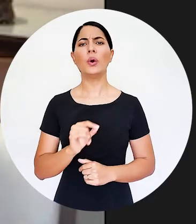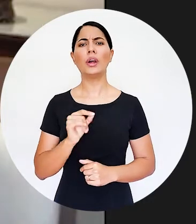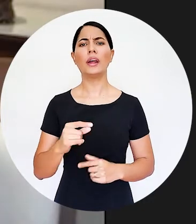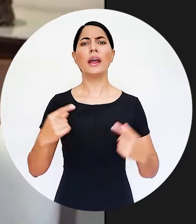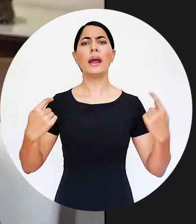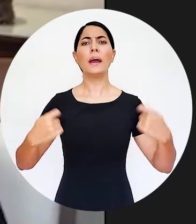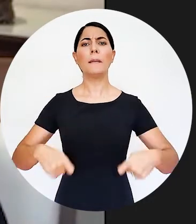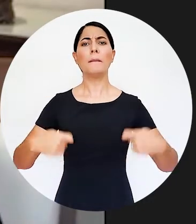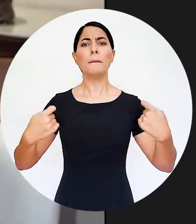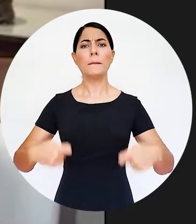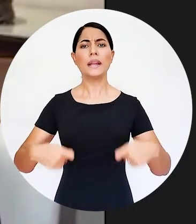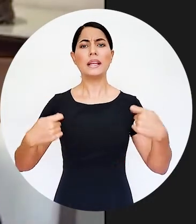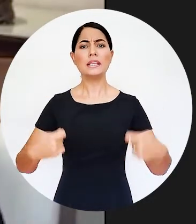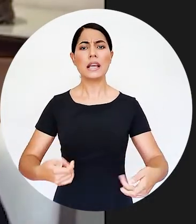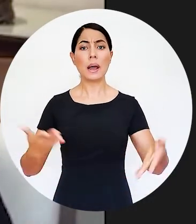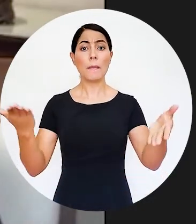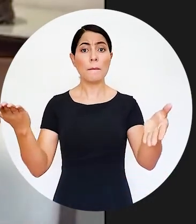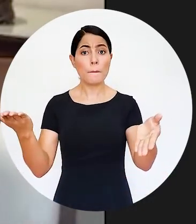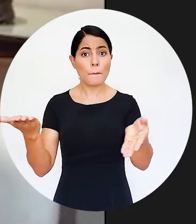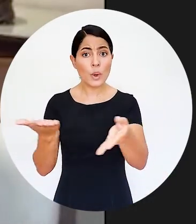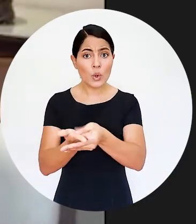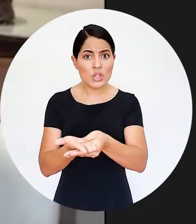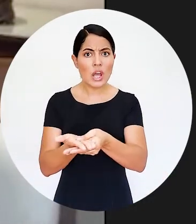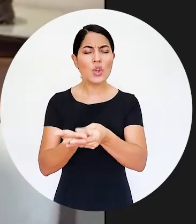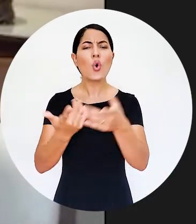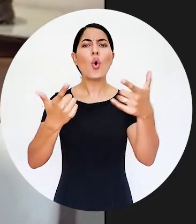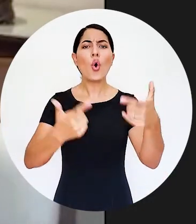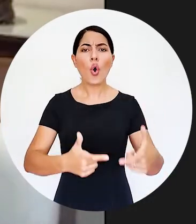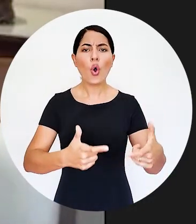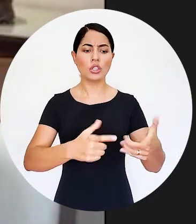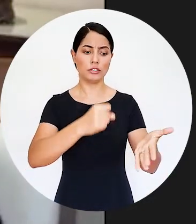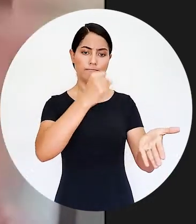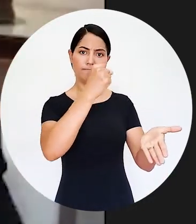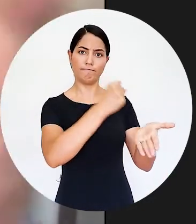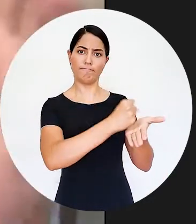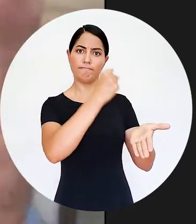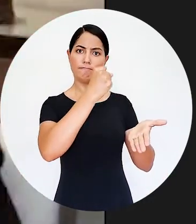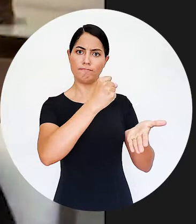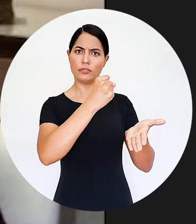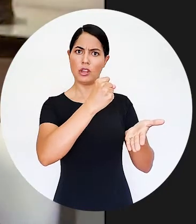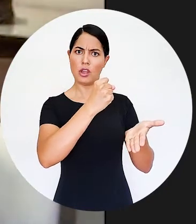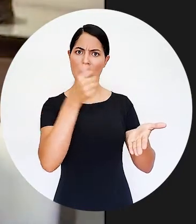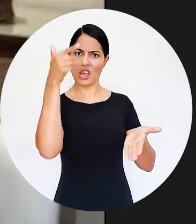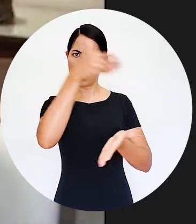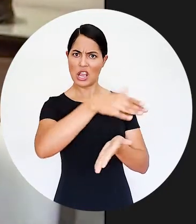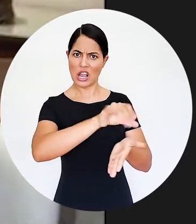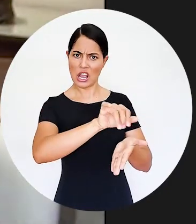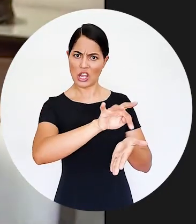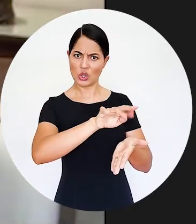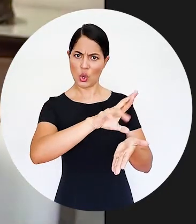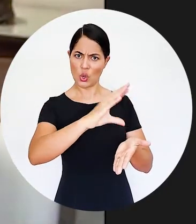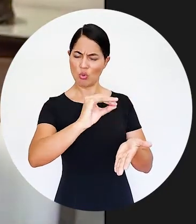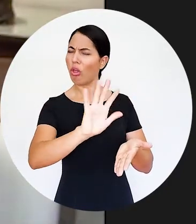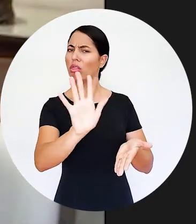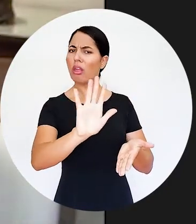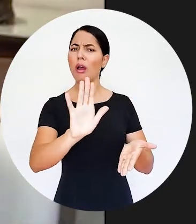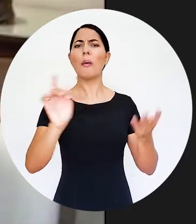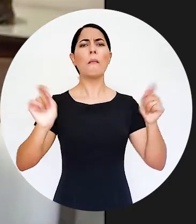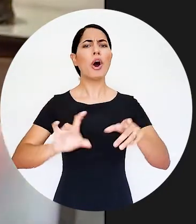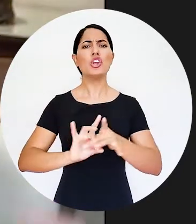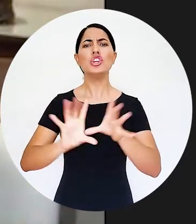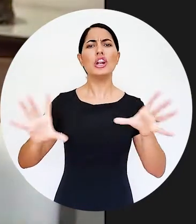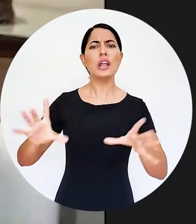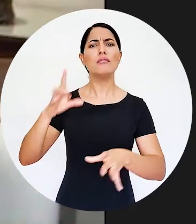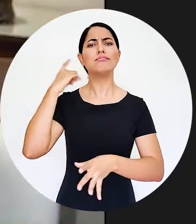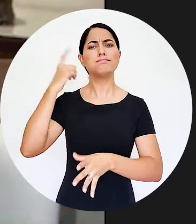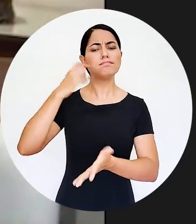conhecida que nós precisamos autenticar peças processuais agora não no cartório digo agora o próprio advogado de claro que